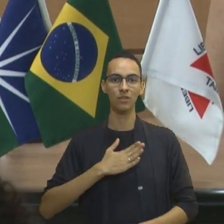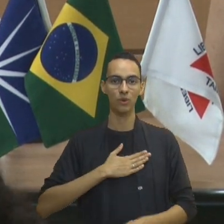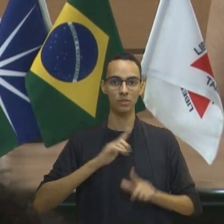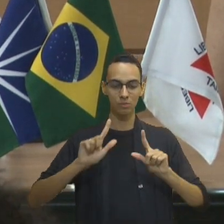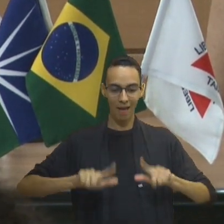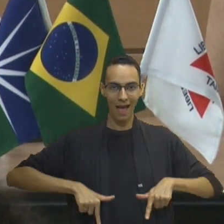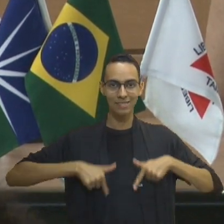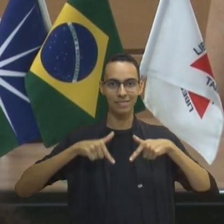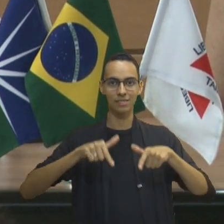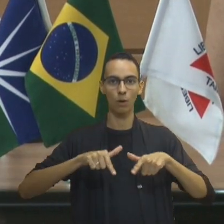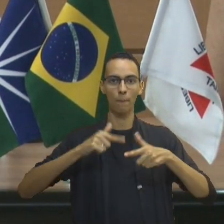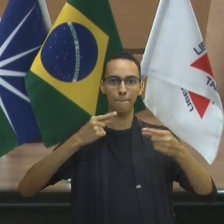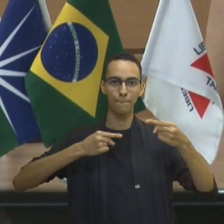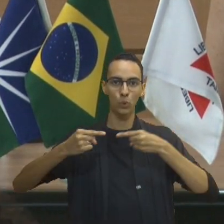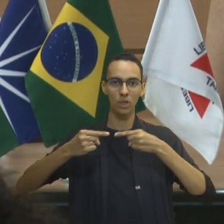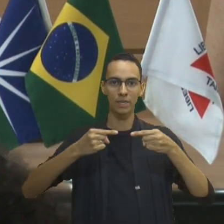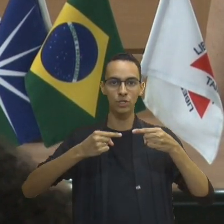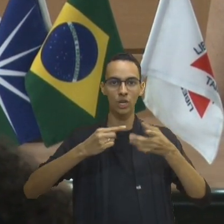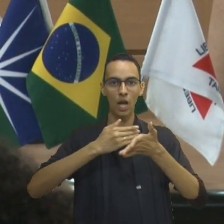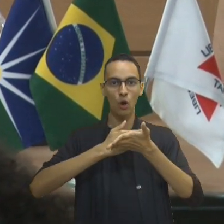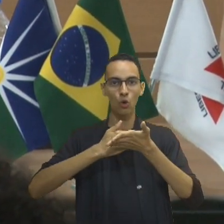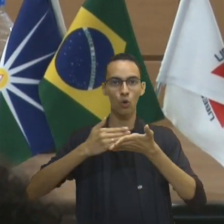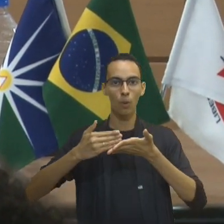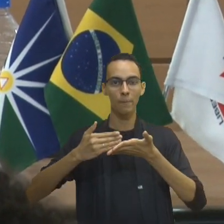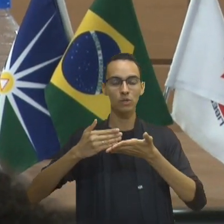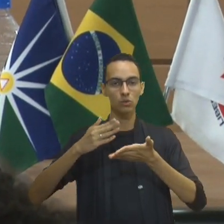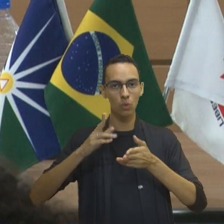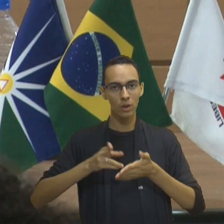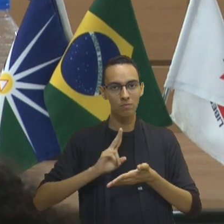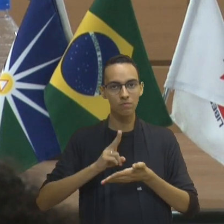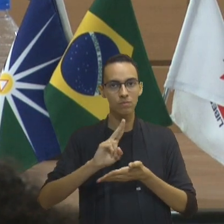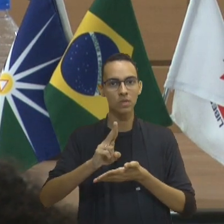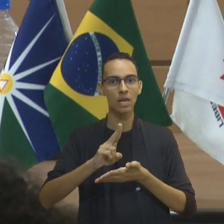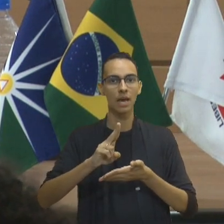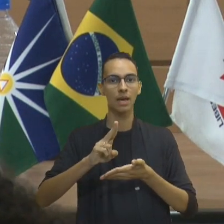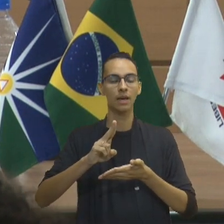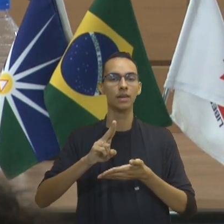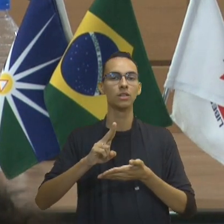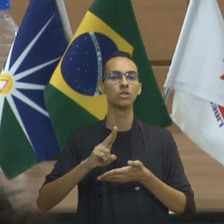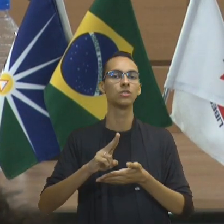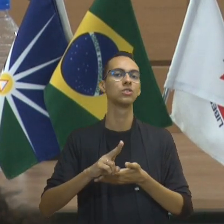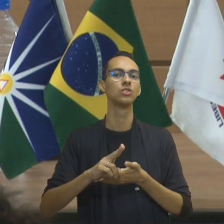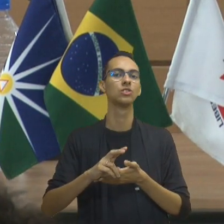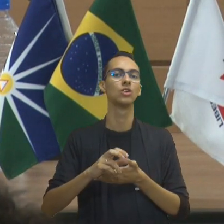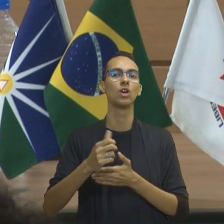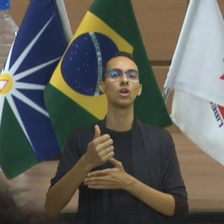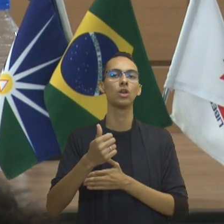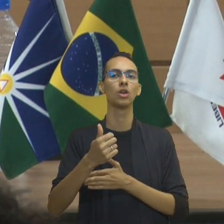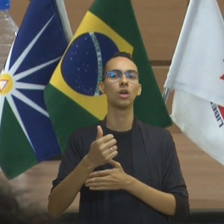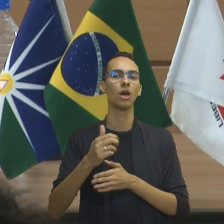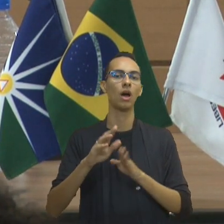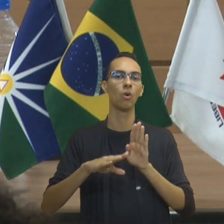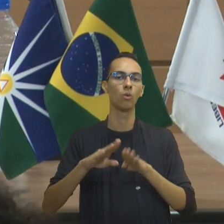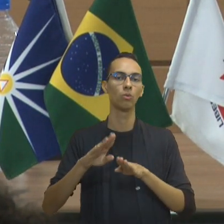ela decorreu na permanência de um 12avos.